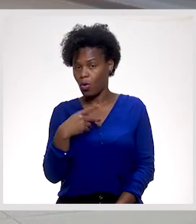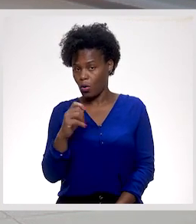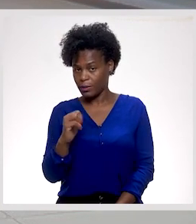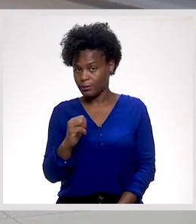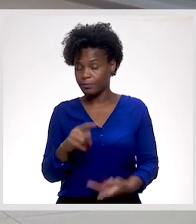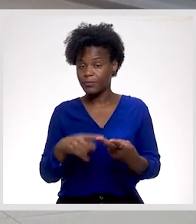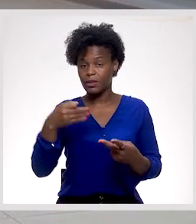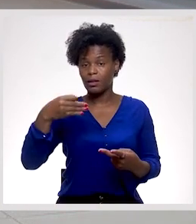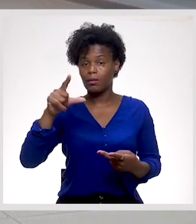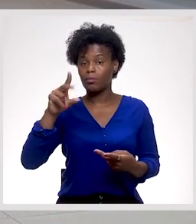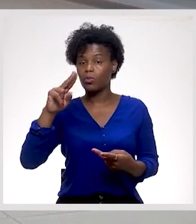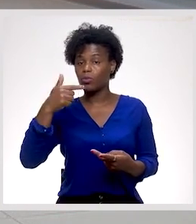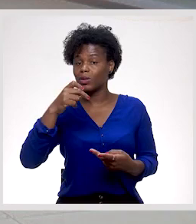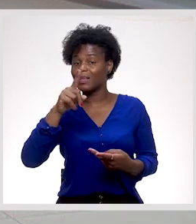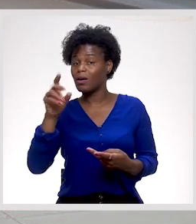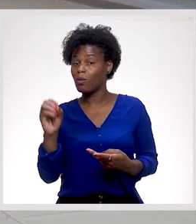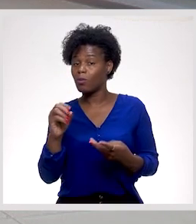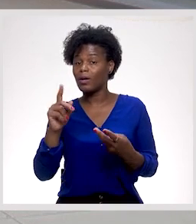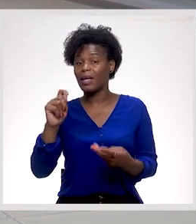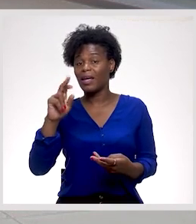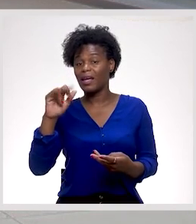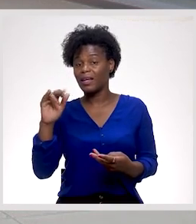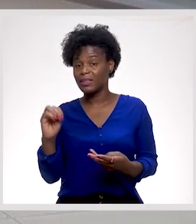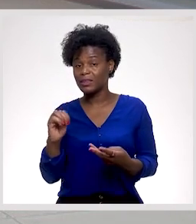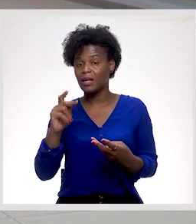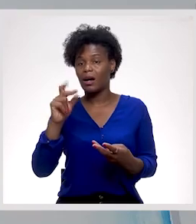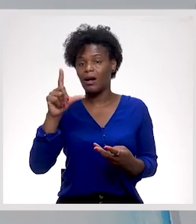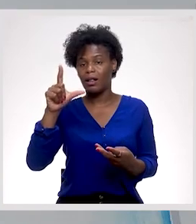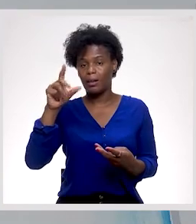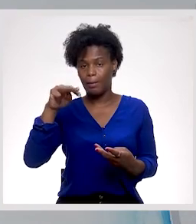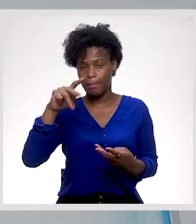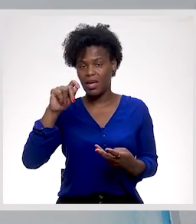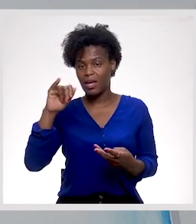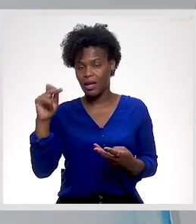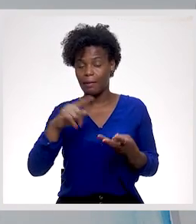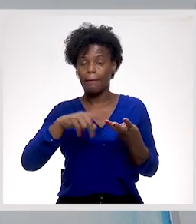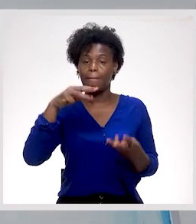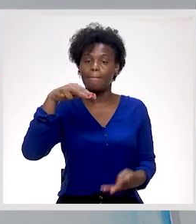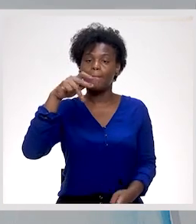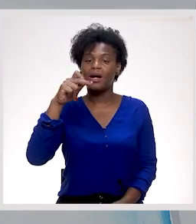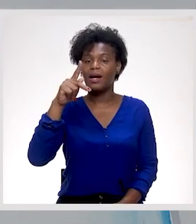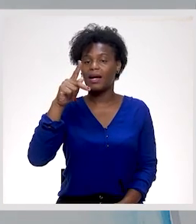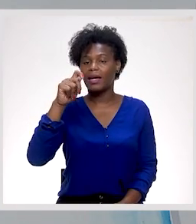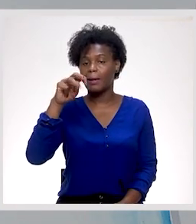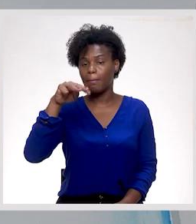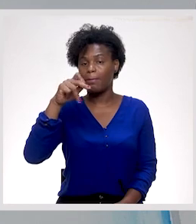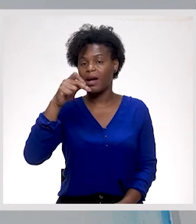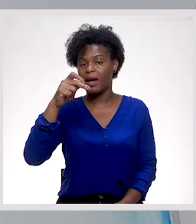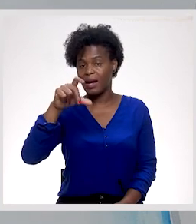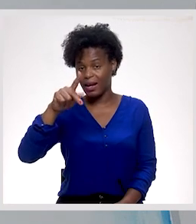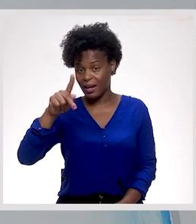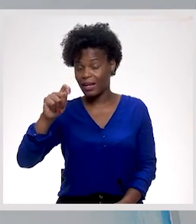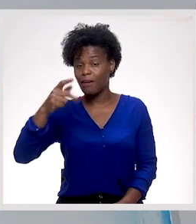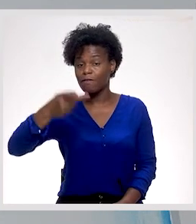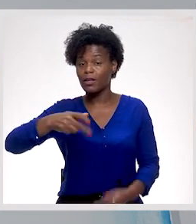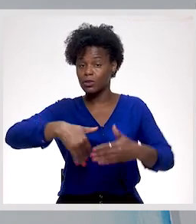Eris, Almeia e Makemake localizam-se na cintura de Kuiper para além da órbita